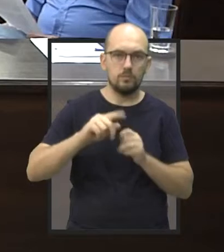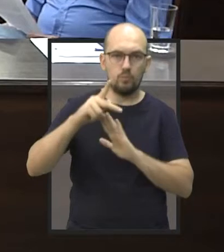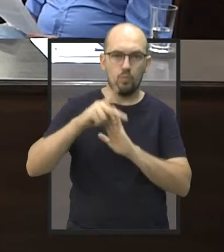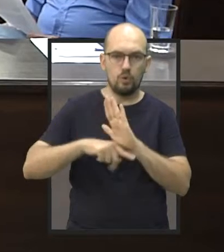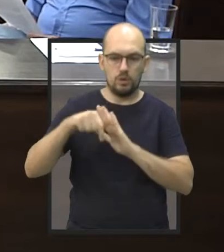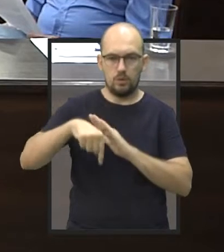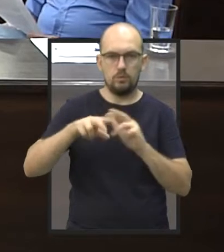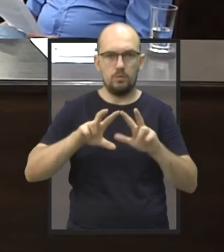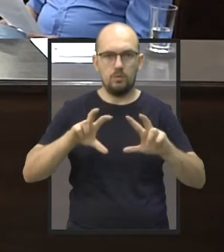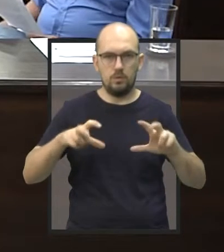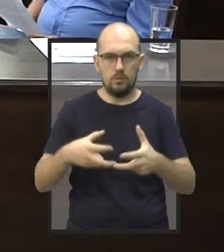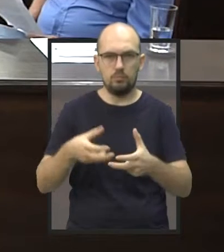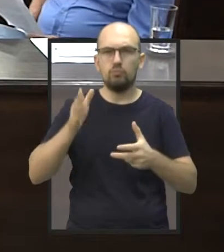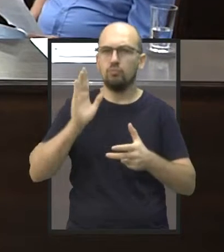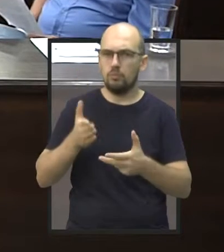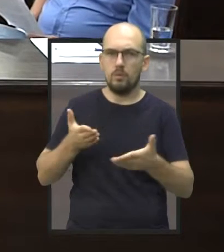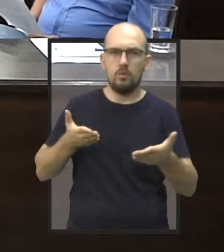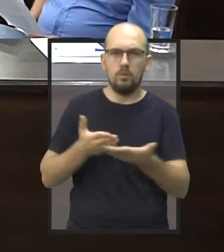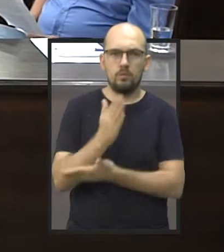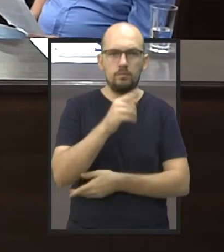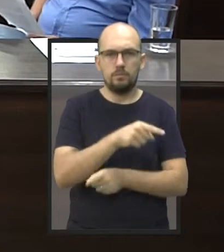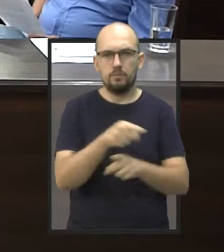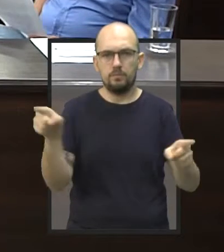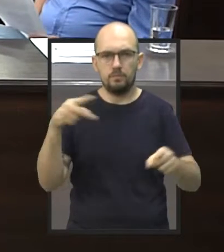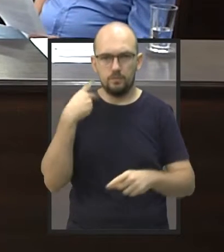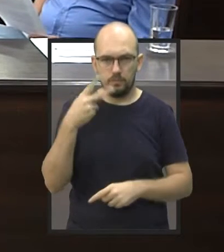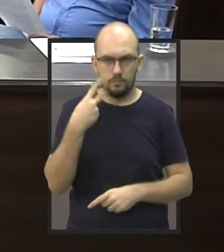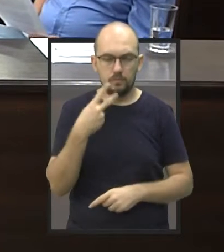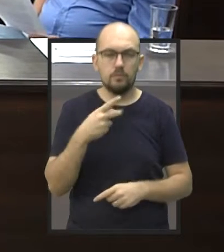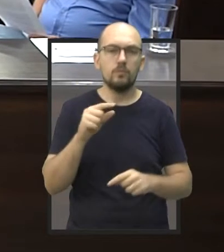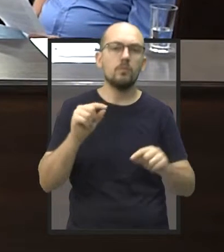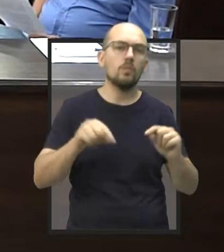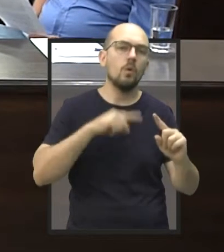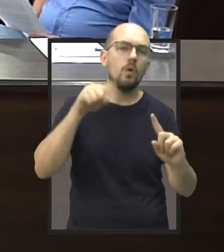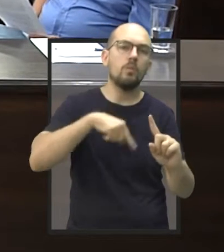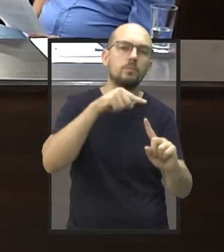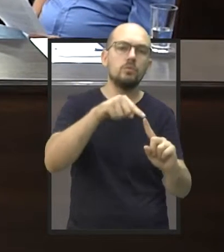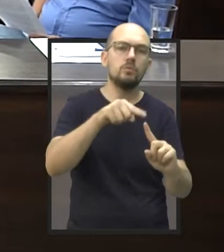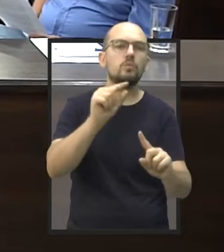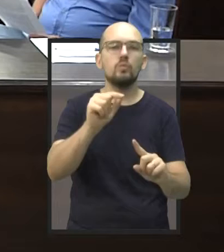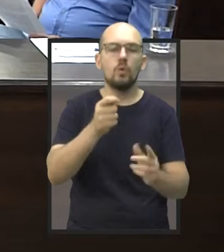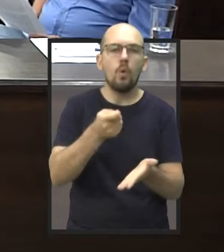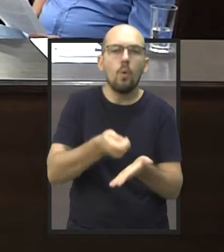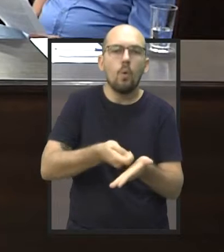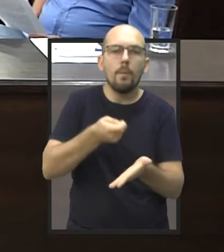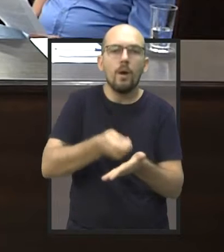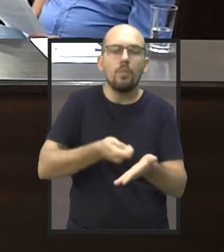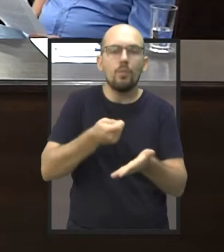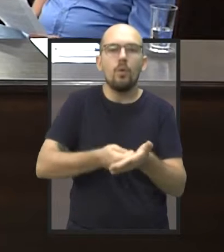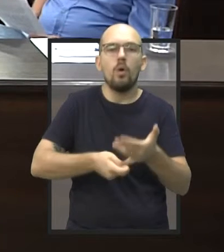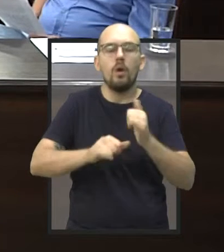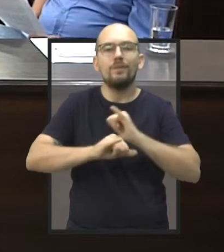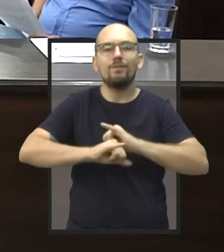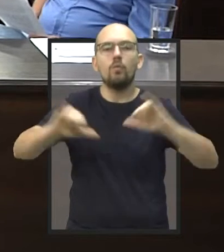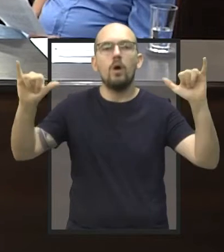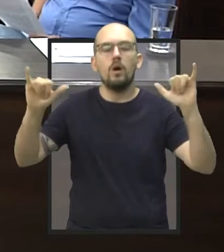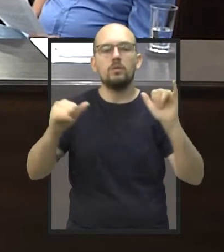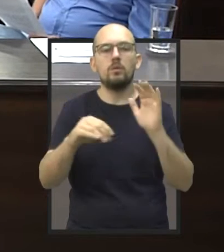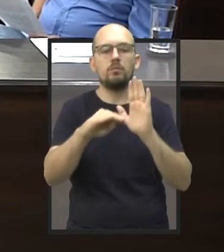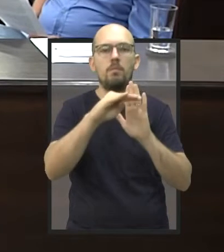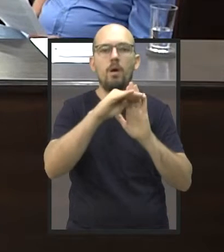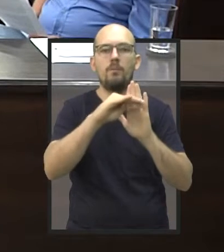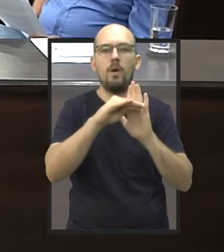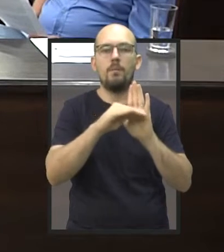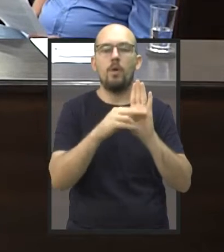foi aprovado, inclusive, pelos vereadores e que tem como objetivo tornar obrigatória a divulgação da lista